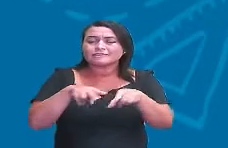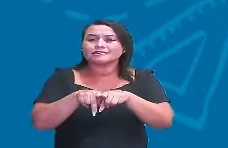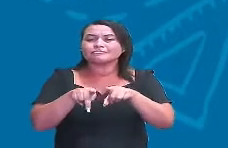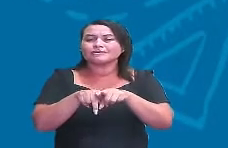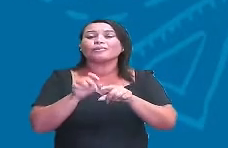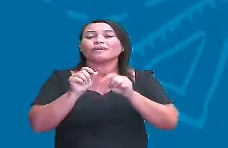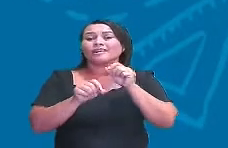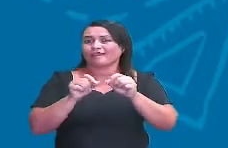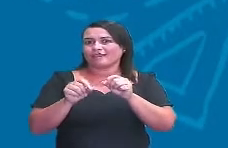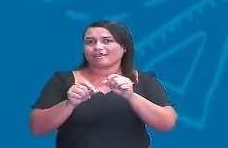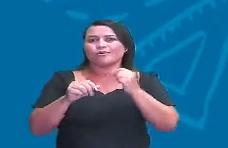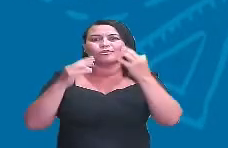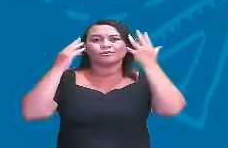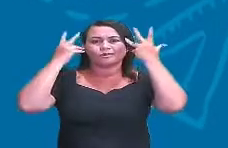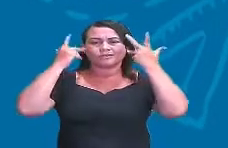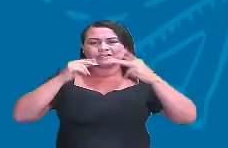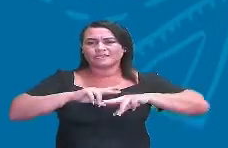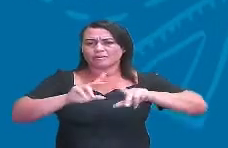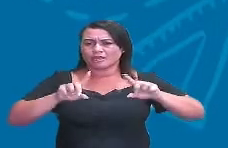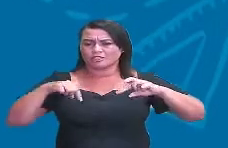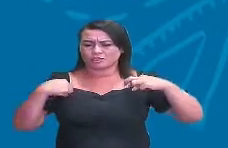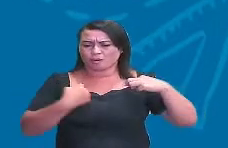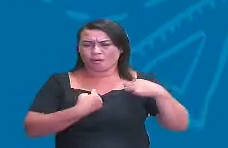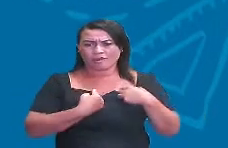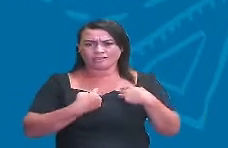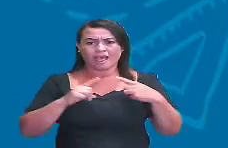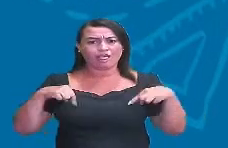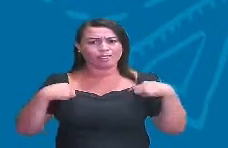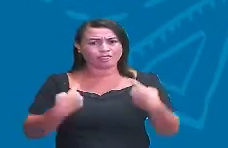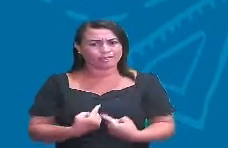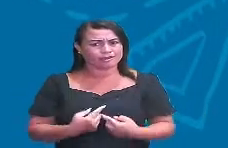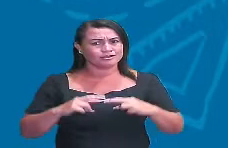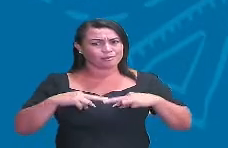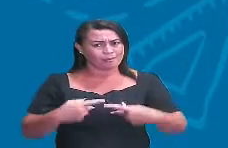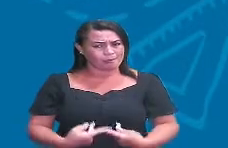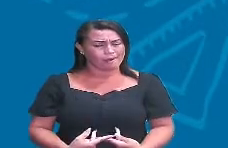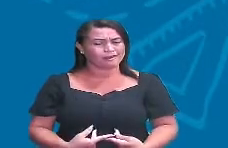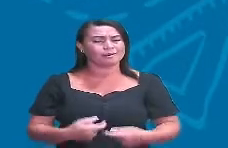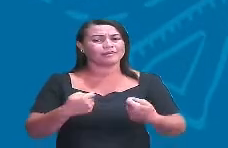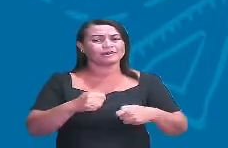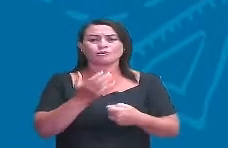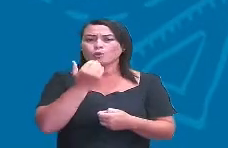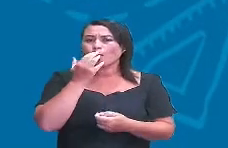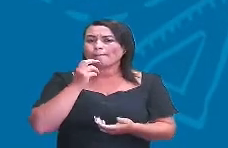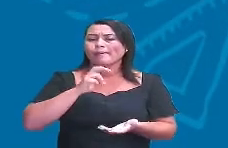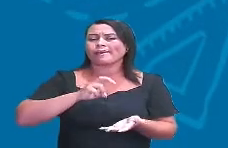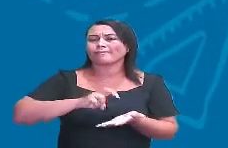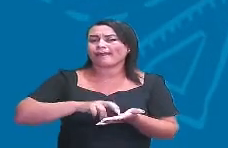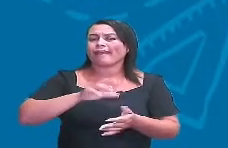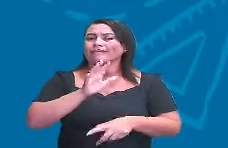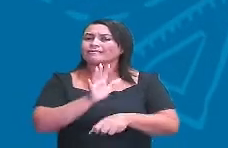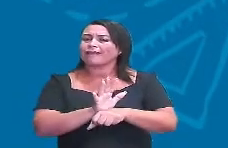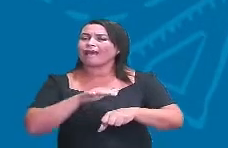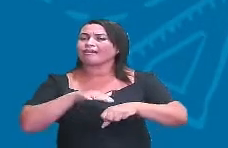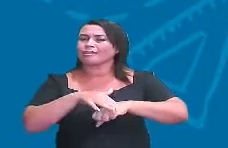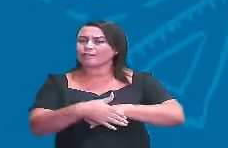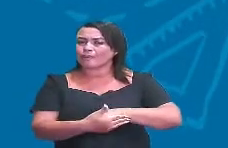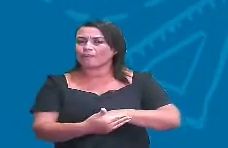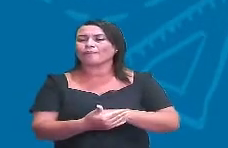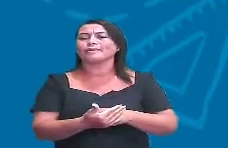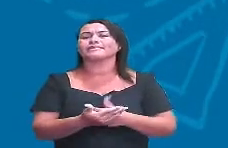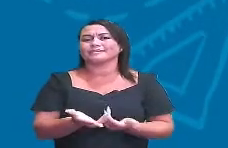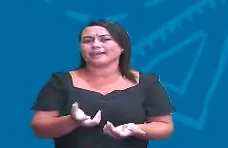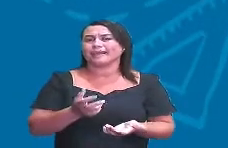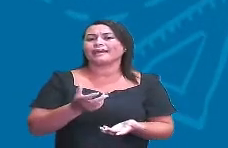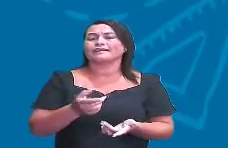se alimentar diariamente, tá certo? Fazer as nossas refeições, café da manhã, almoço,